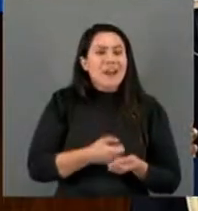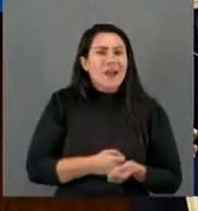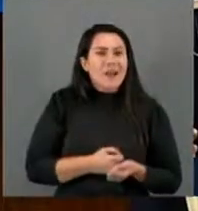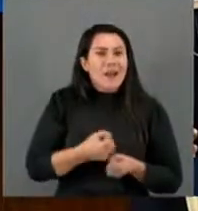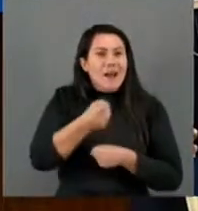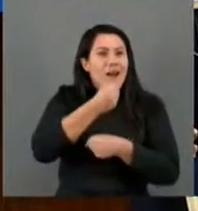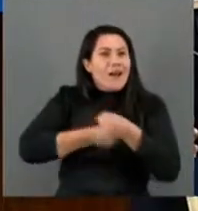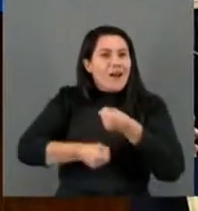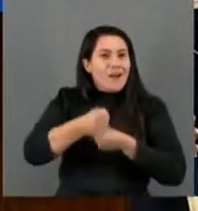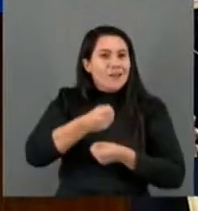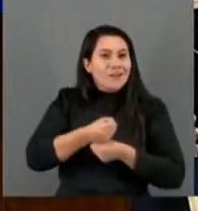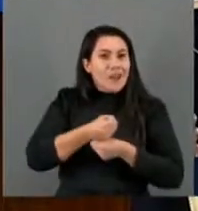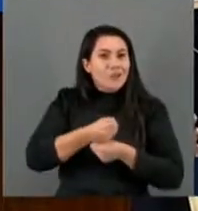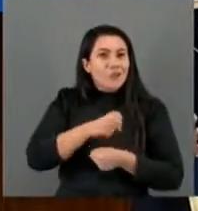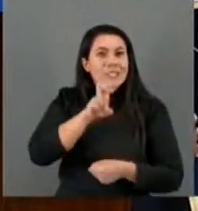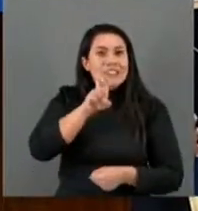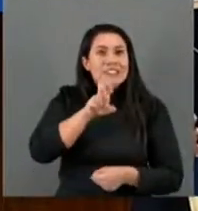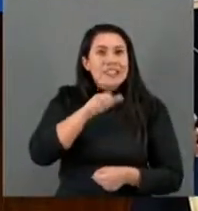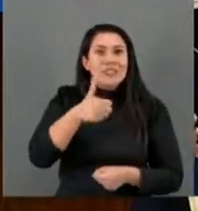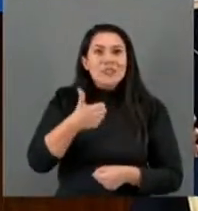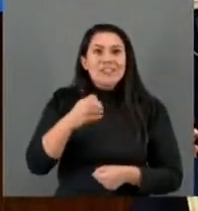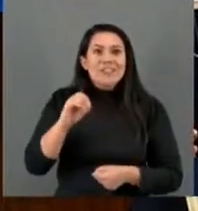510 bilhões de reais?